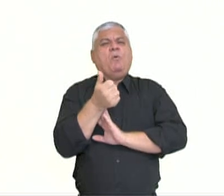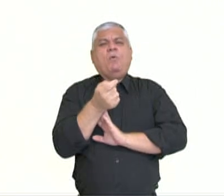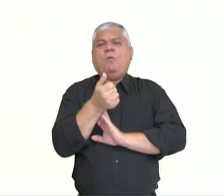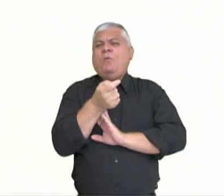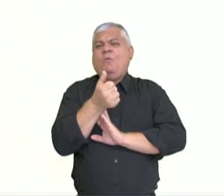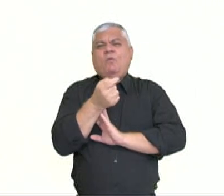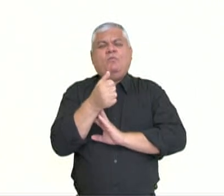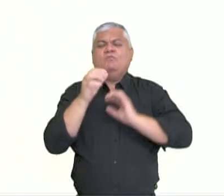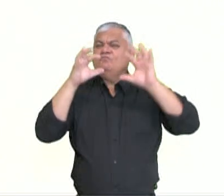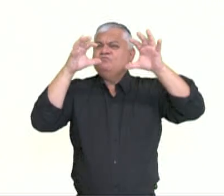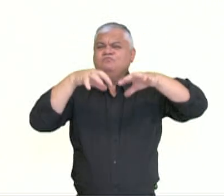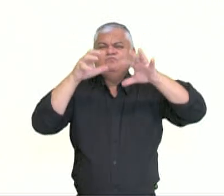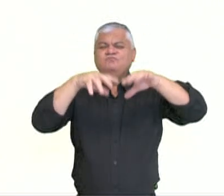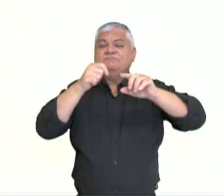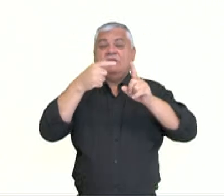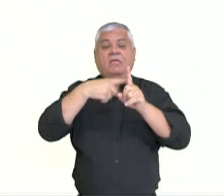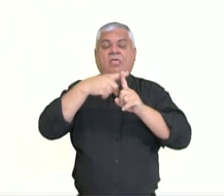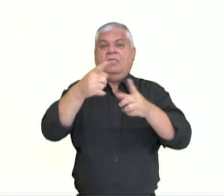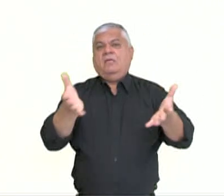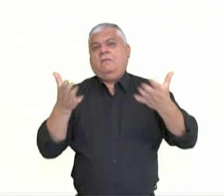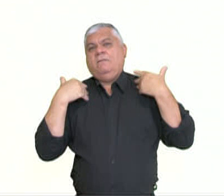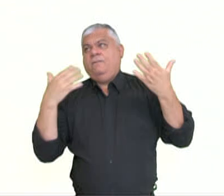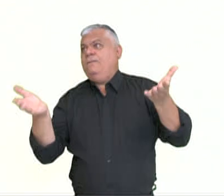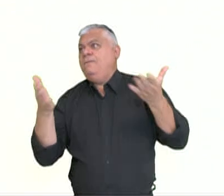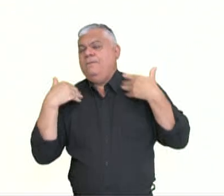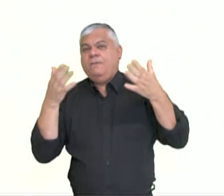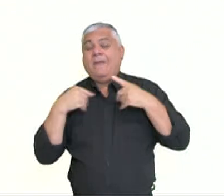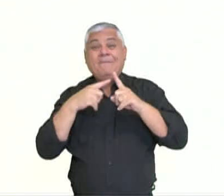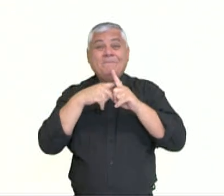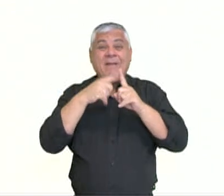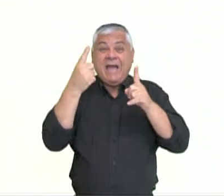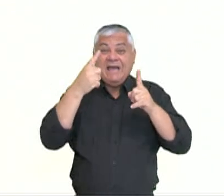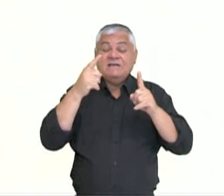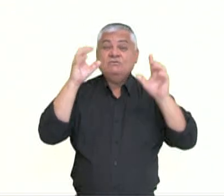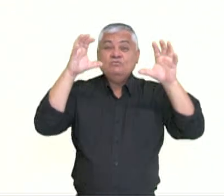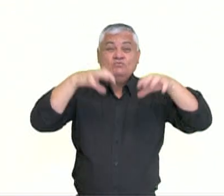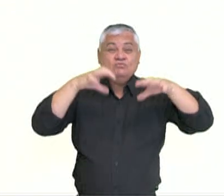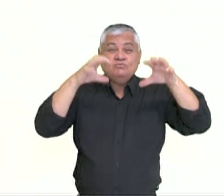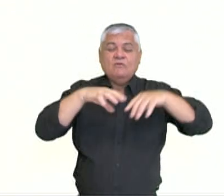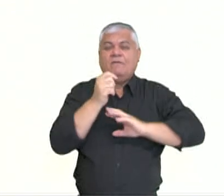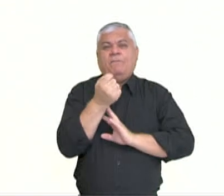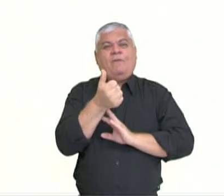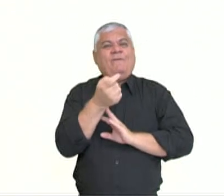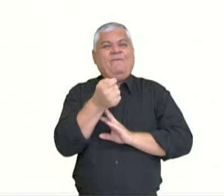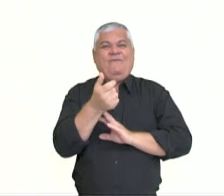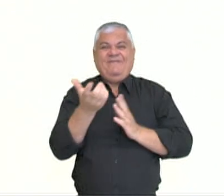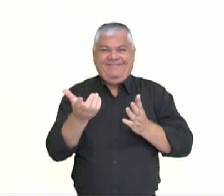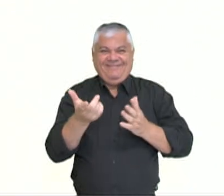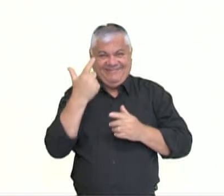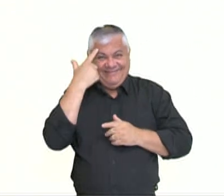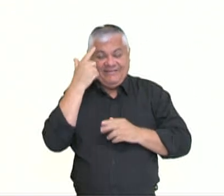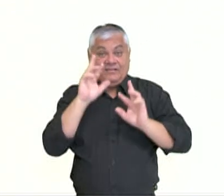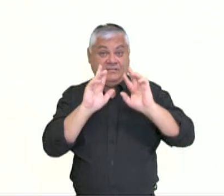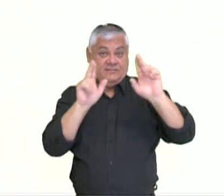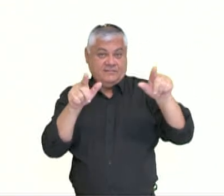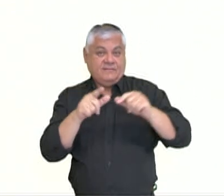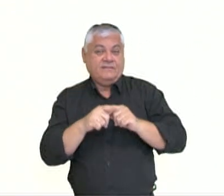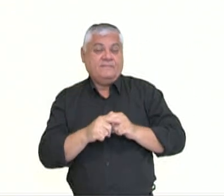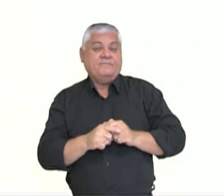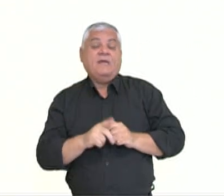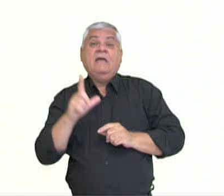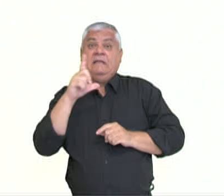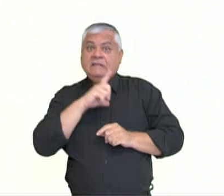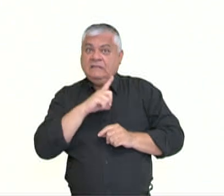chuvas e temperaturas elevadas o ano todo. Nesta região aqui, diferente dos outros que a gente falou, nós temos